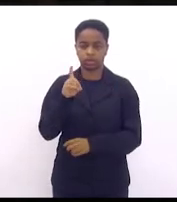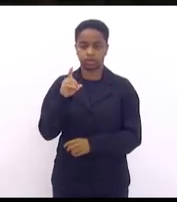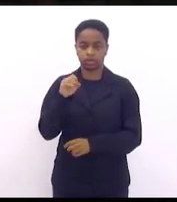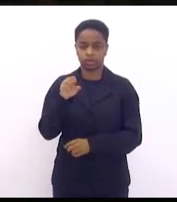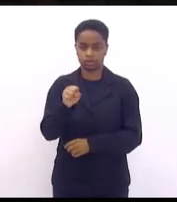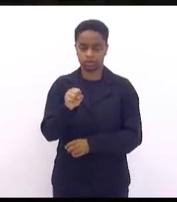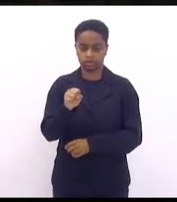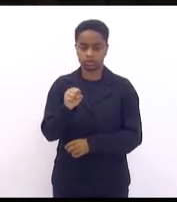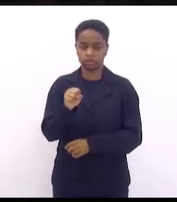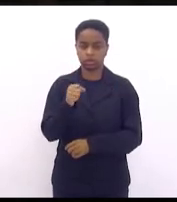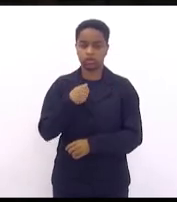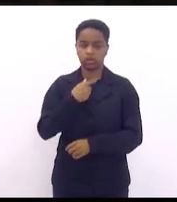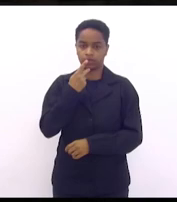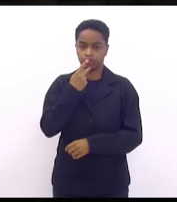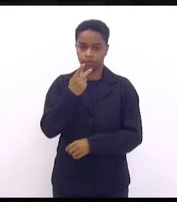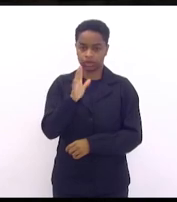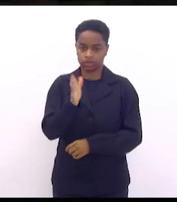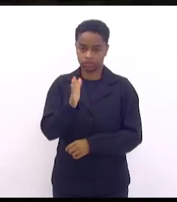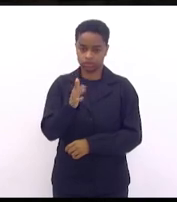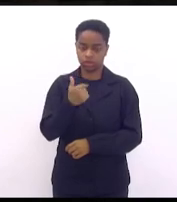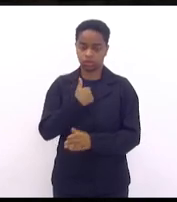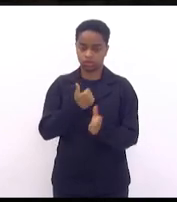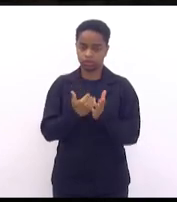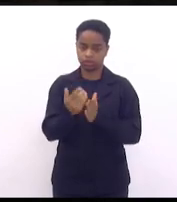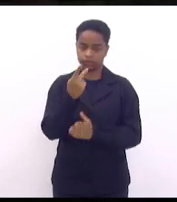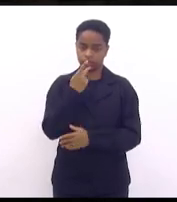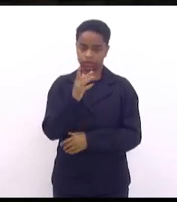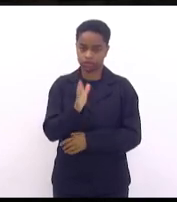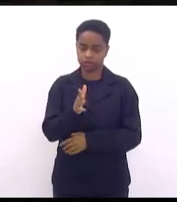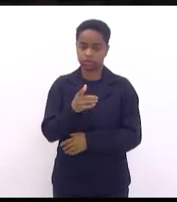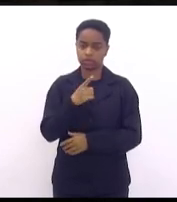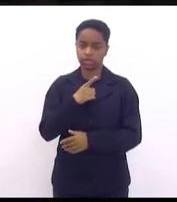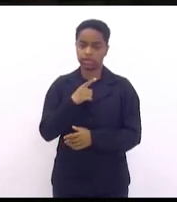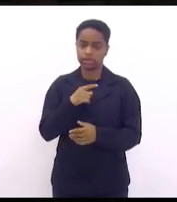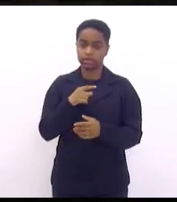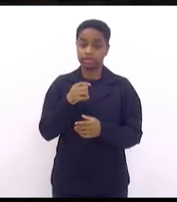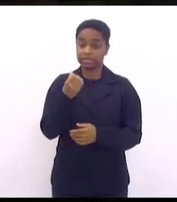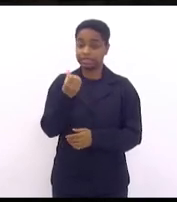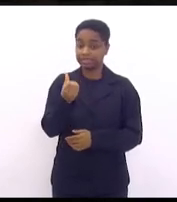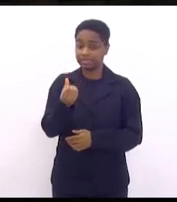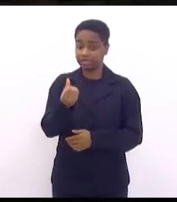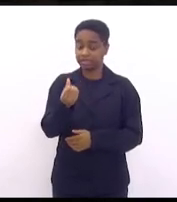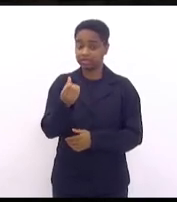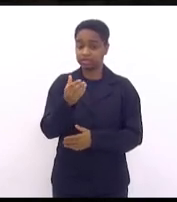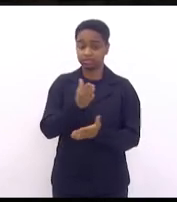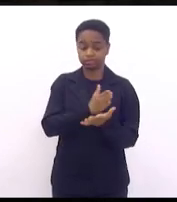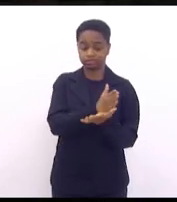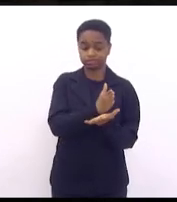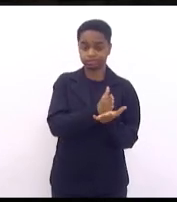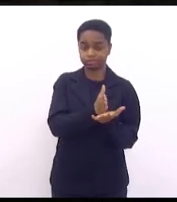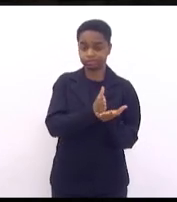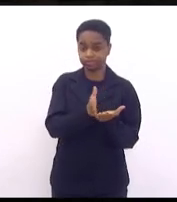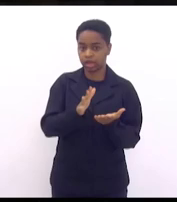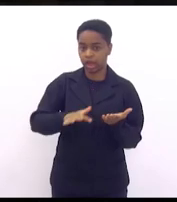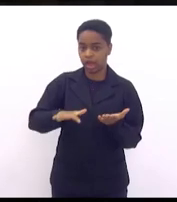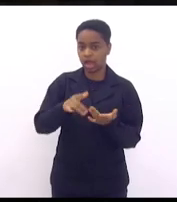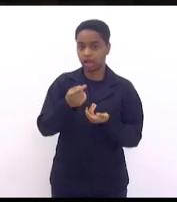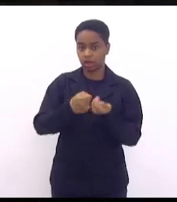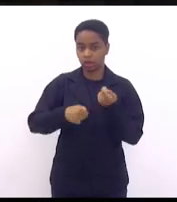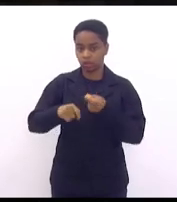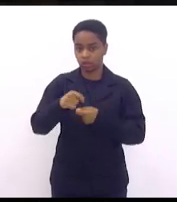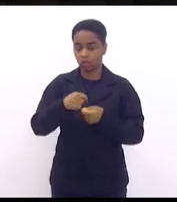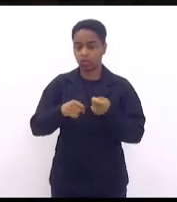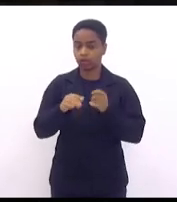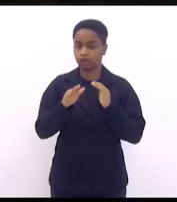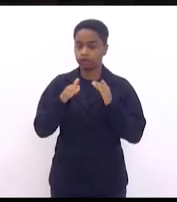eu já havia começado a dizer, foram definidos 6 complexos econômicos voltados